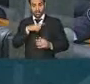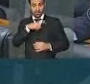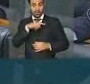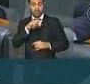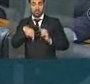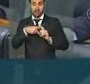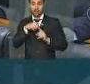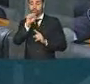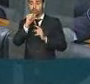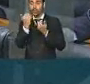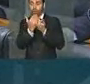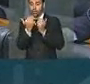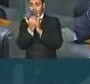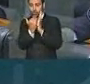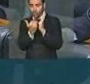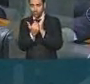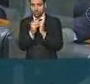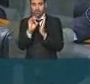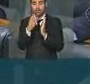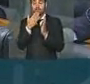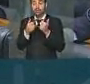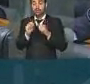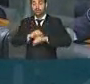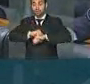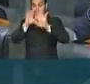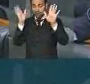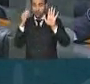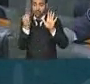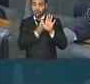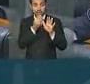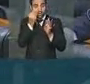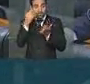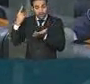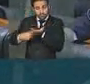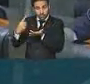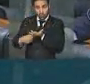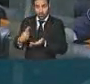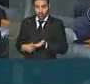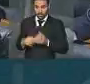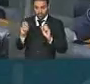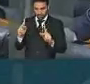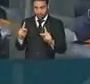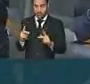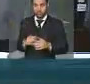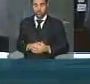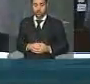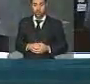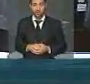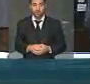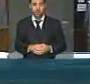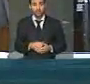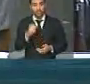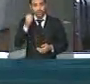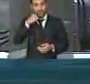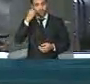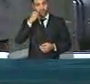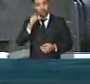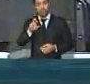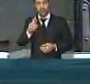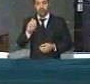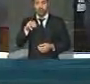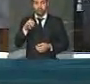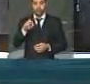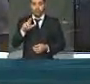oito dispositivos por favor é um esclarecimento no sentido de construir um consenso presidente caminhar na sua direção com a palavra o senador Romero